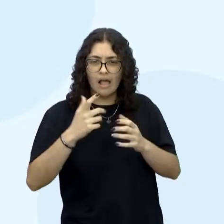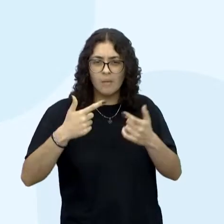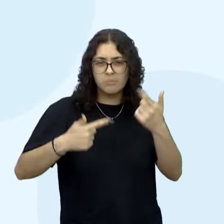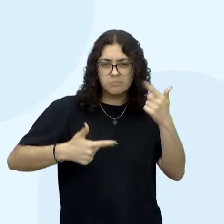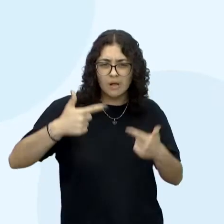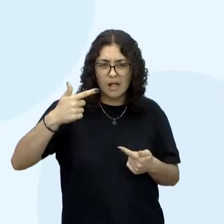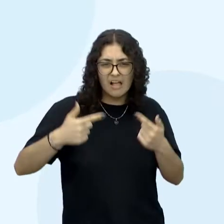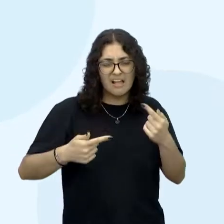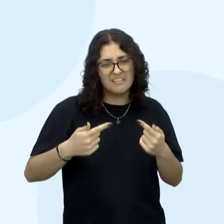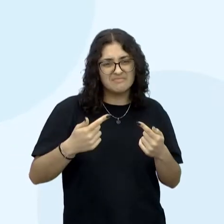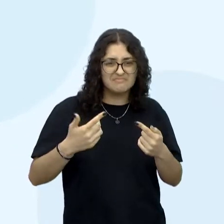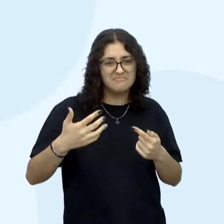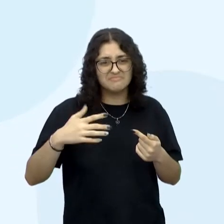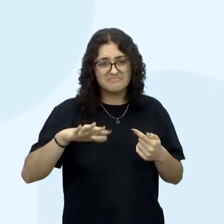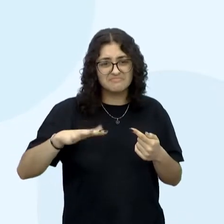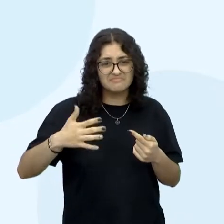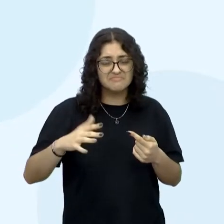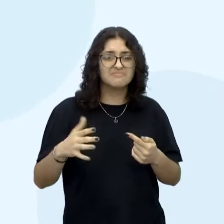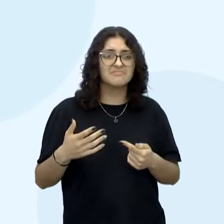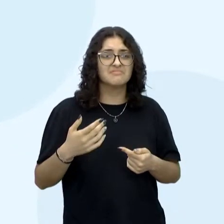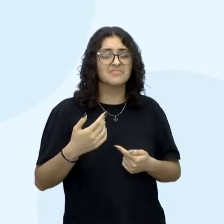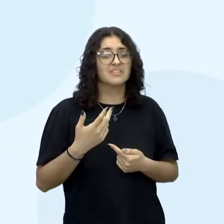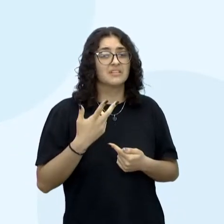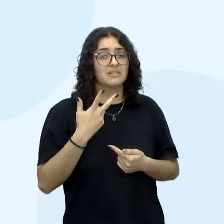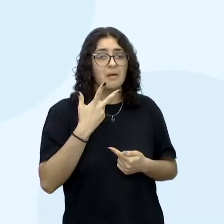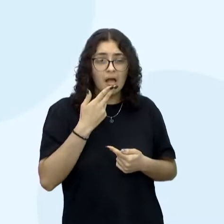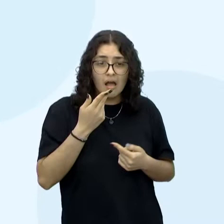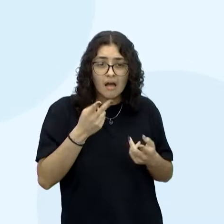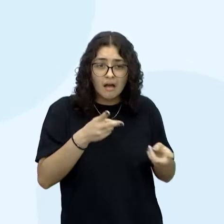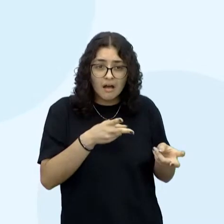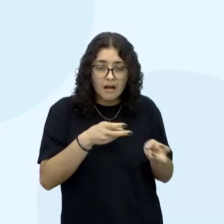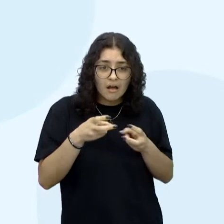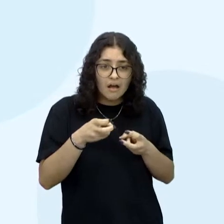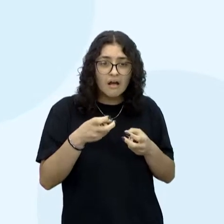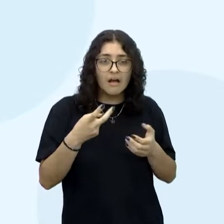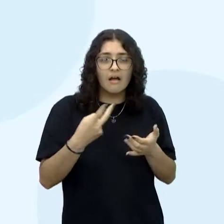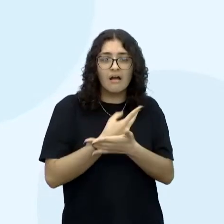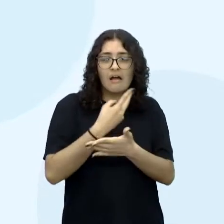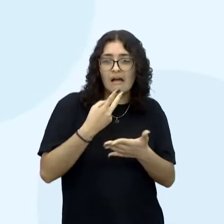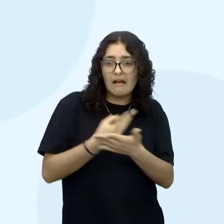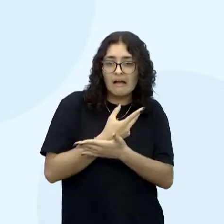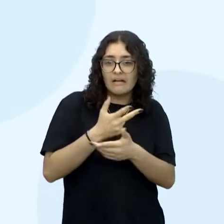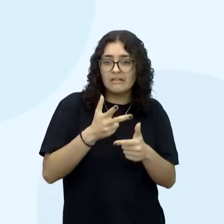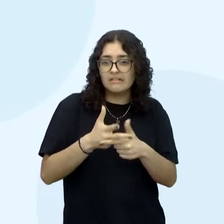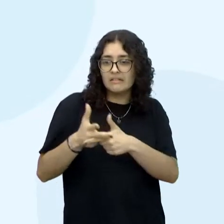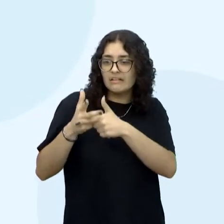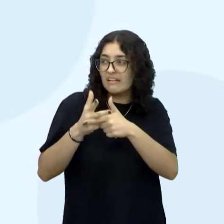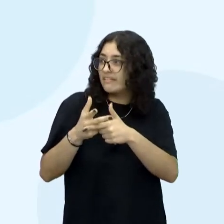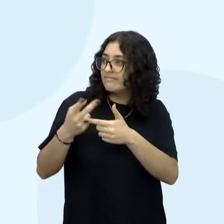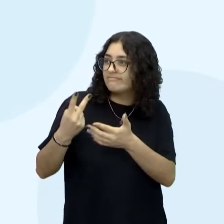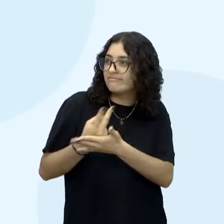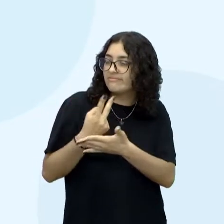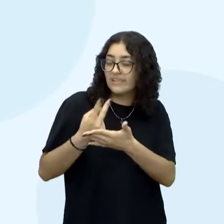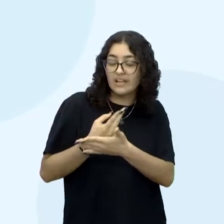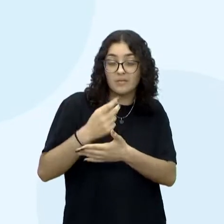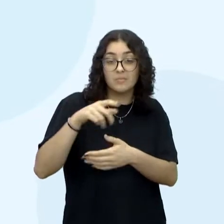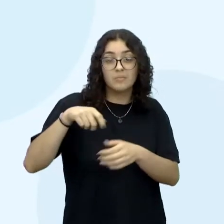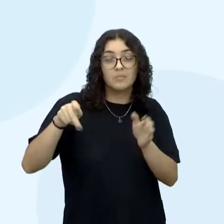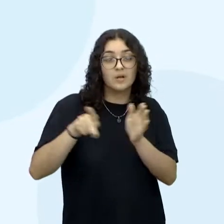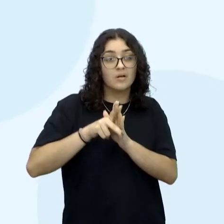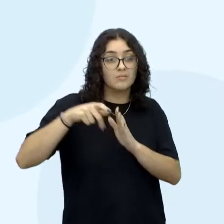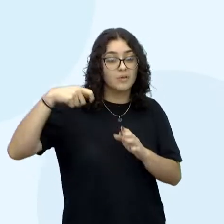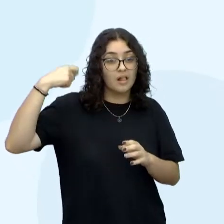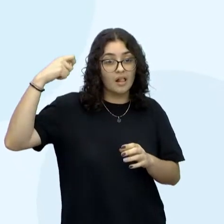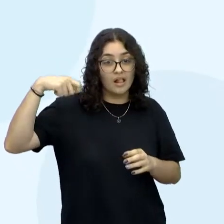quanto pitorescas, chegando ao ponto de ser visível as falhas coreográficas de alguns atores. Um ponto que